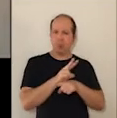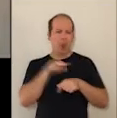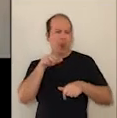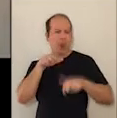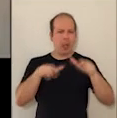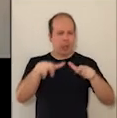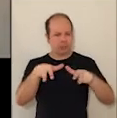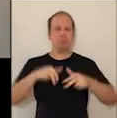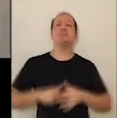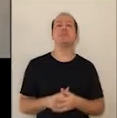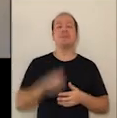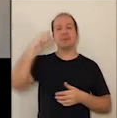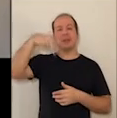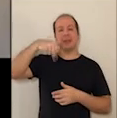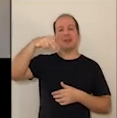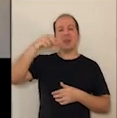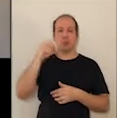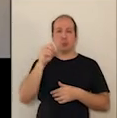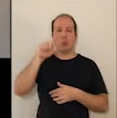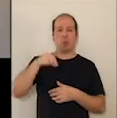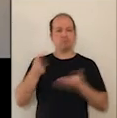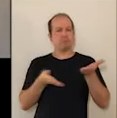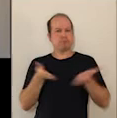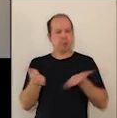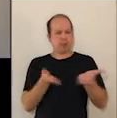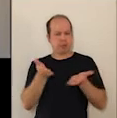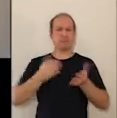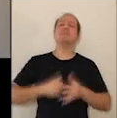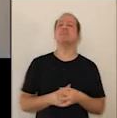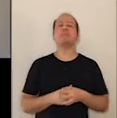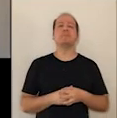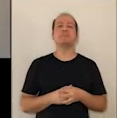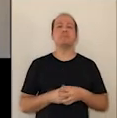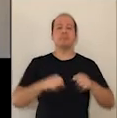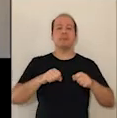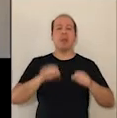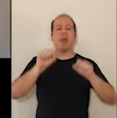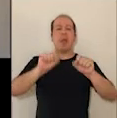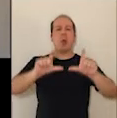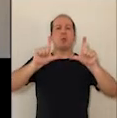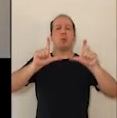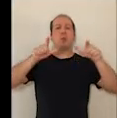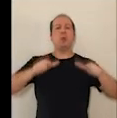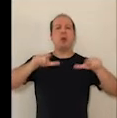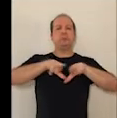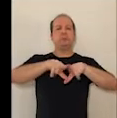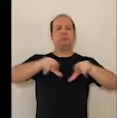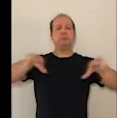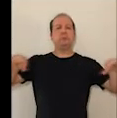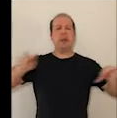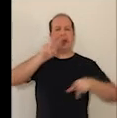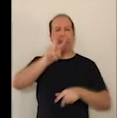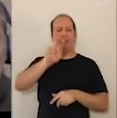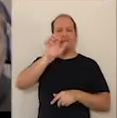ou o lagarto. E Nano, criado de Volpone. Ação em diversas